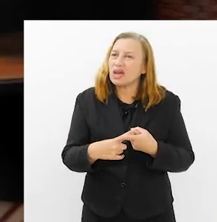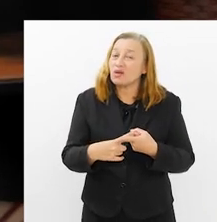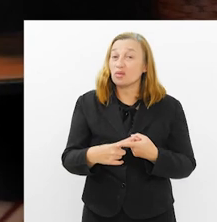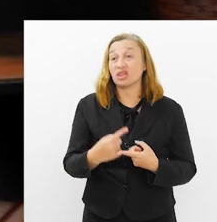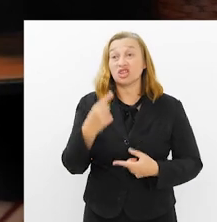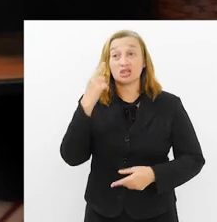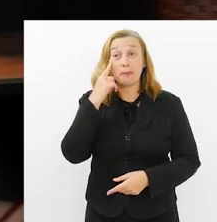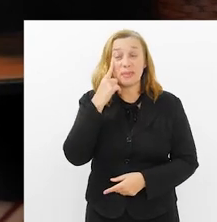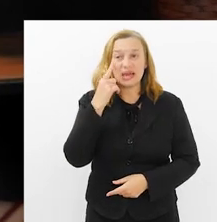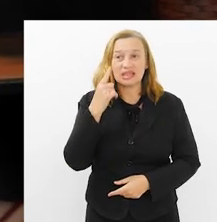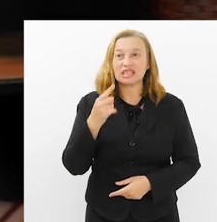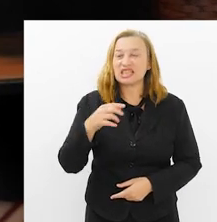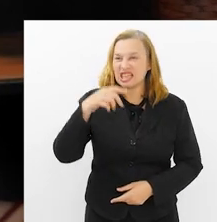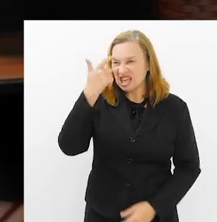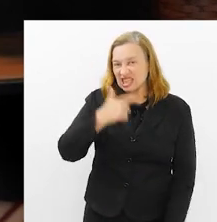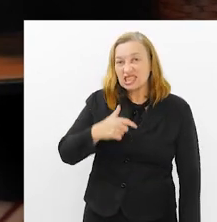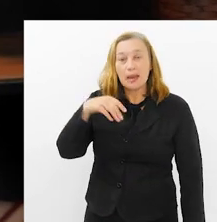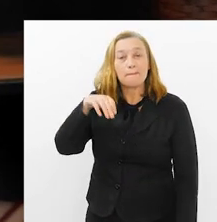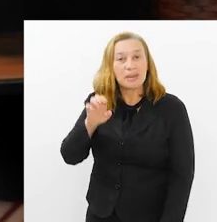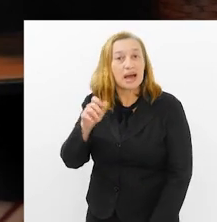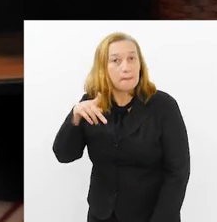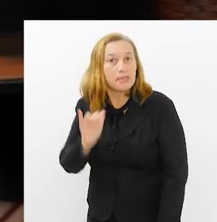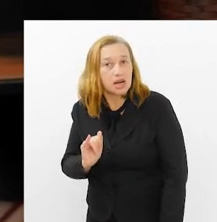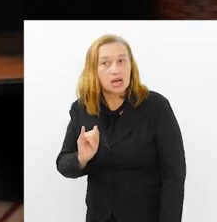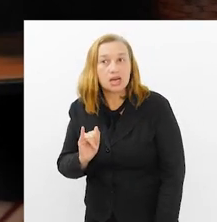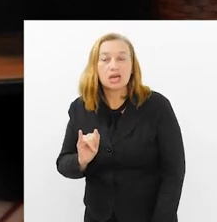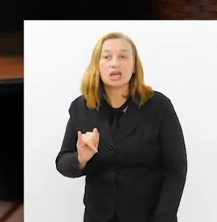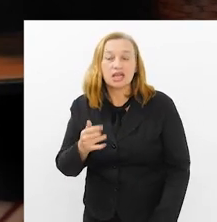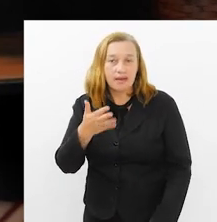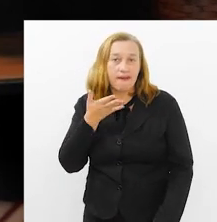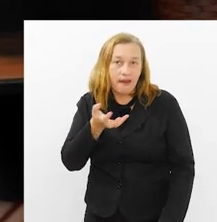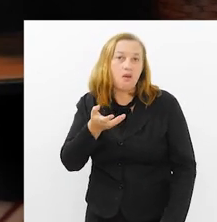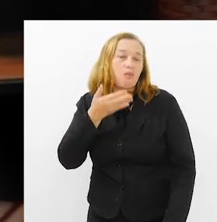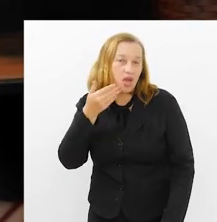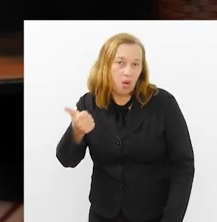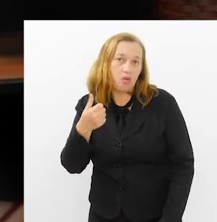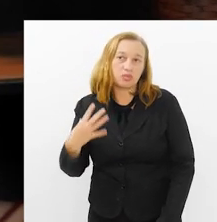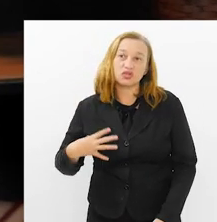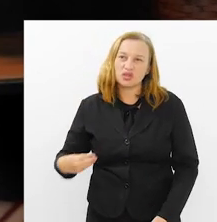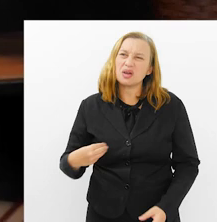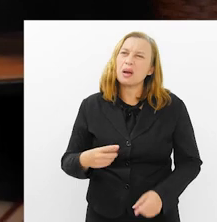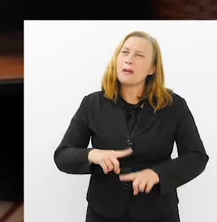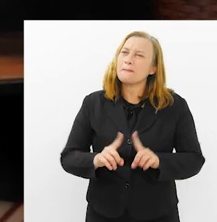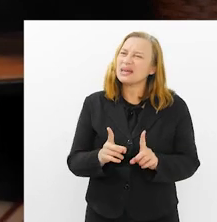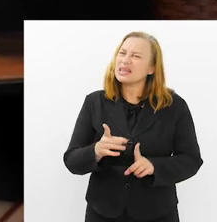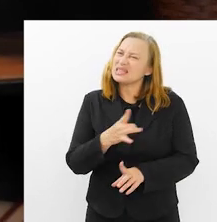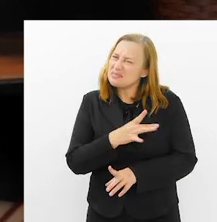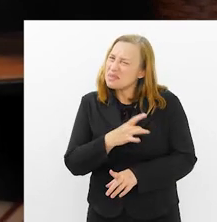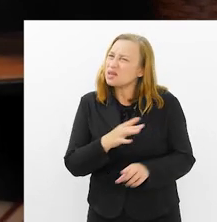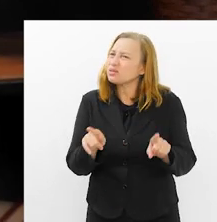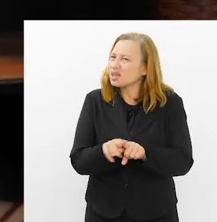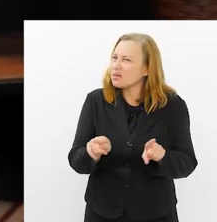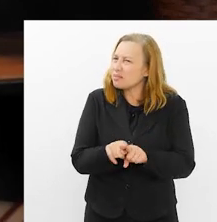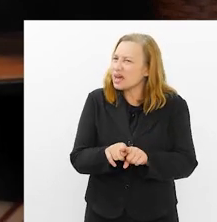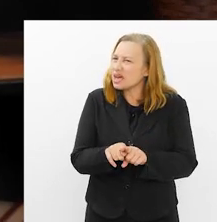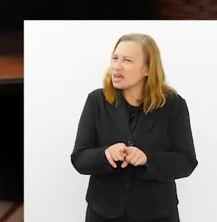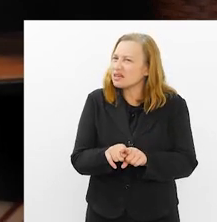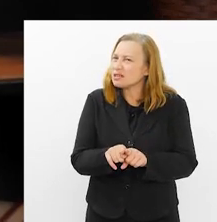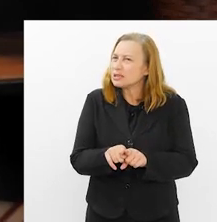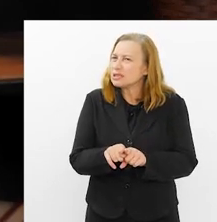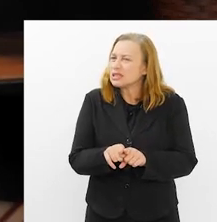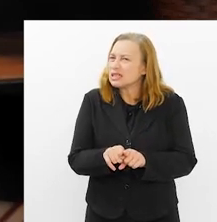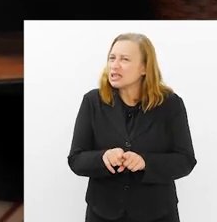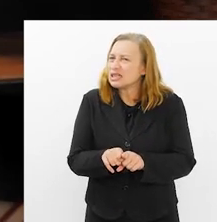se predispõe, né, a ser pai, a ser mãe, claro que a gente quer o melhor para os nossos filhos. Mas será que esse medo também não